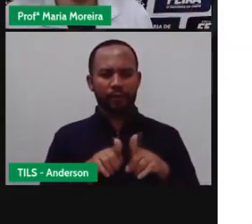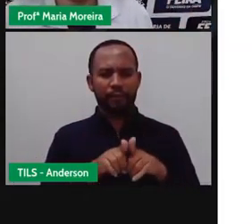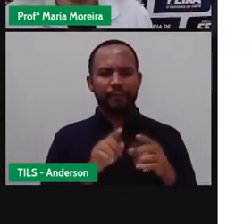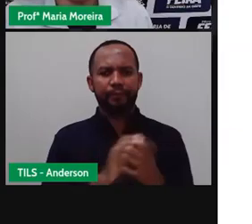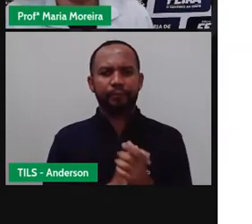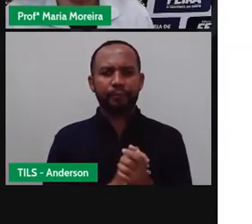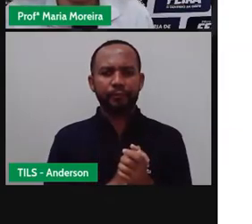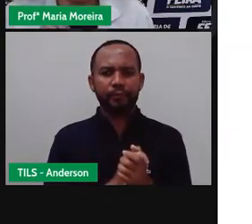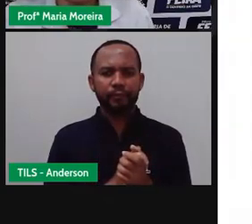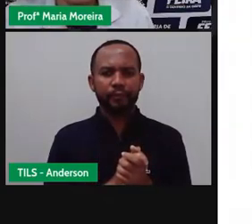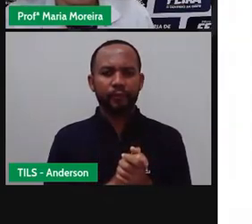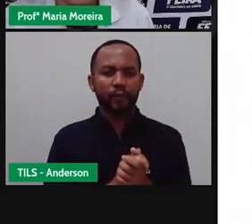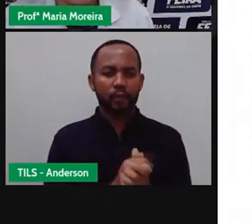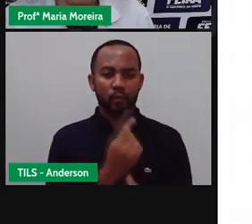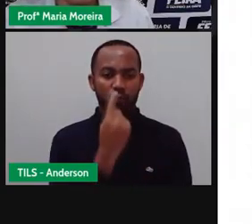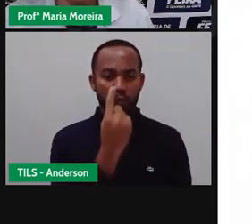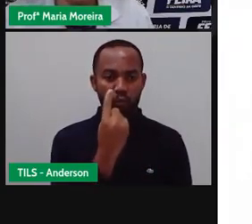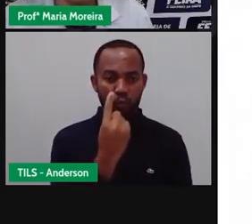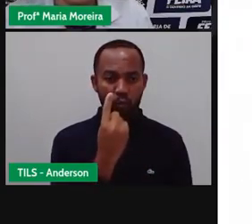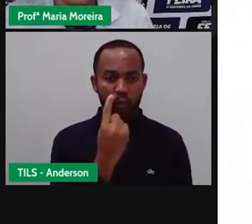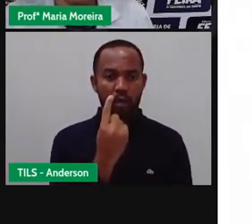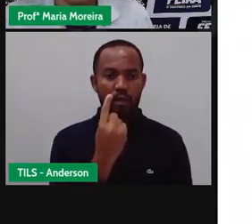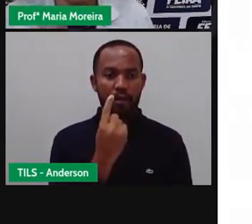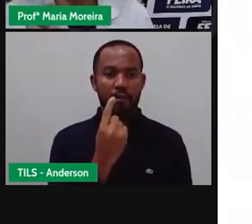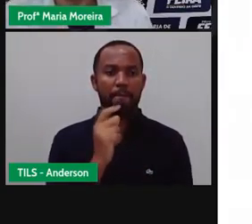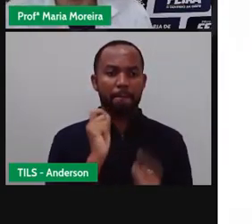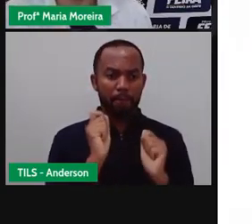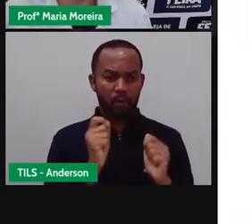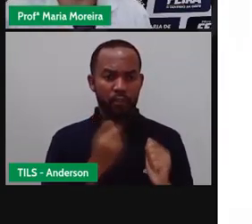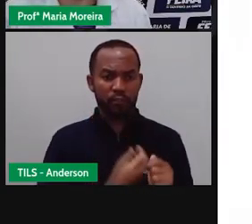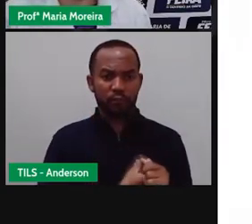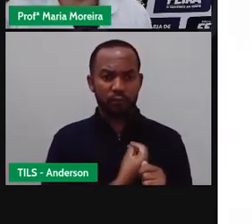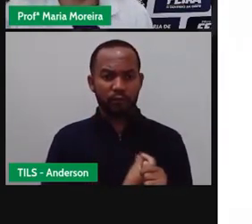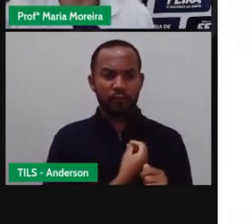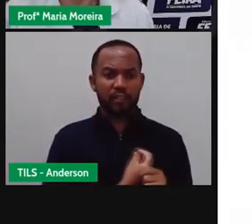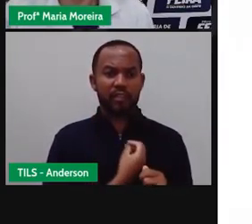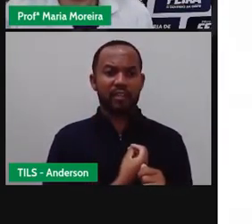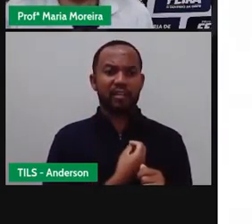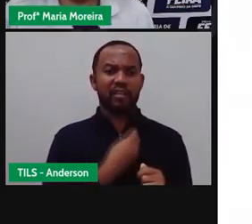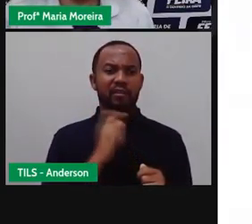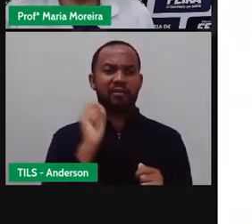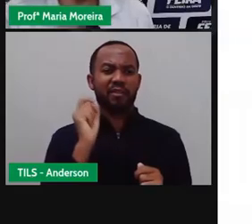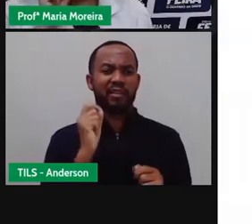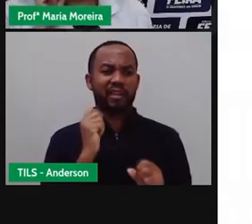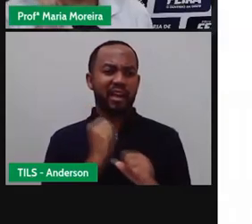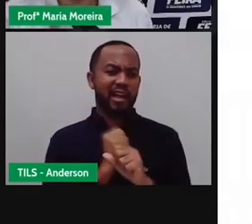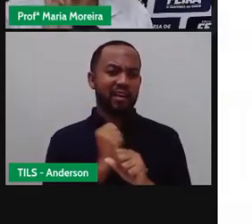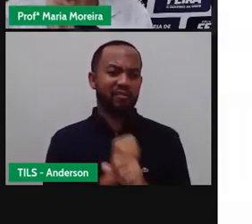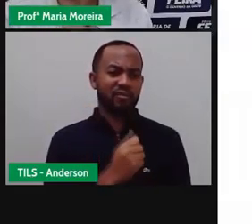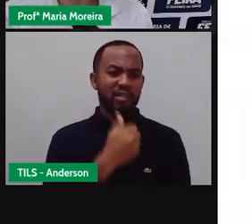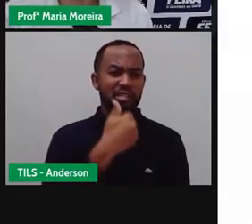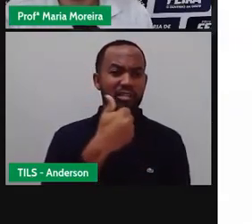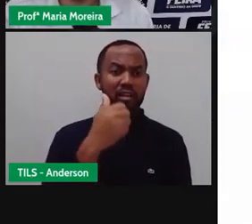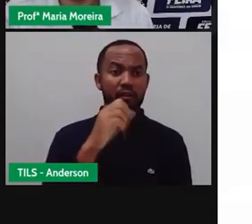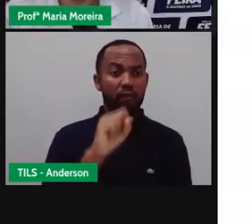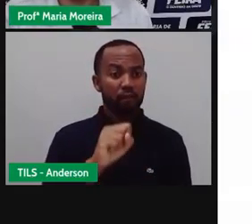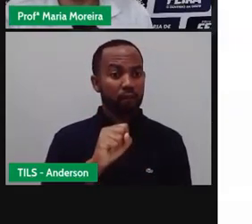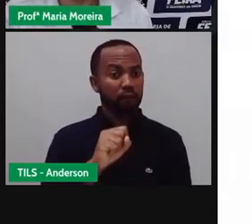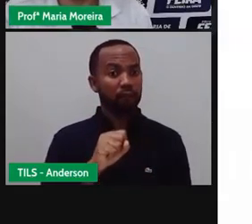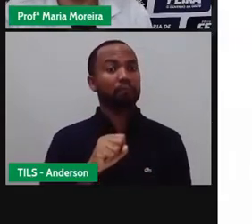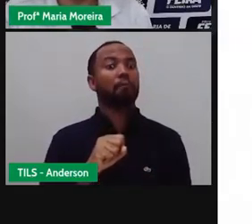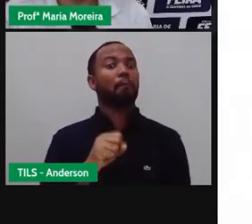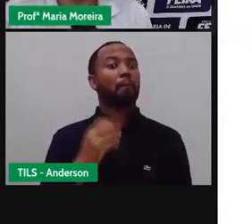vão acreditar. Uma formiga, ela pode viver até 18 anos. Pois é, uma formiga pode viver